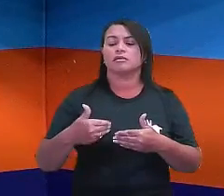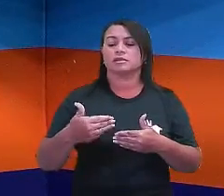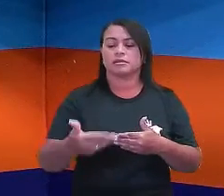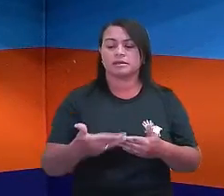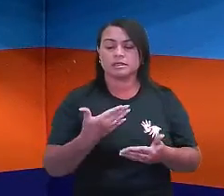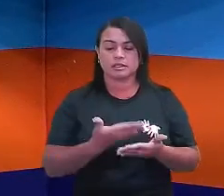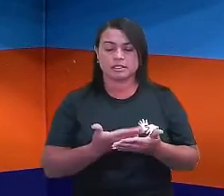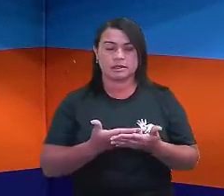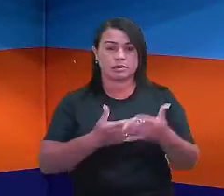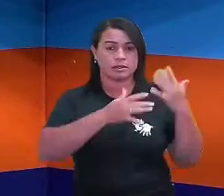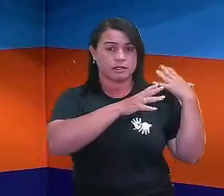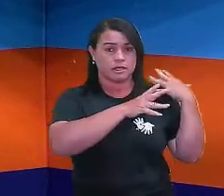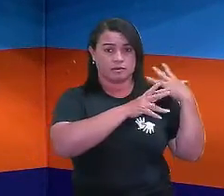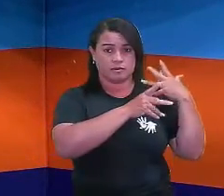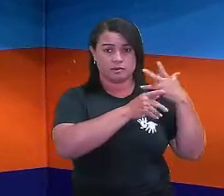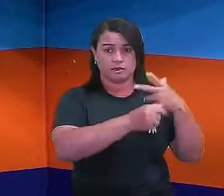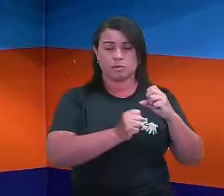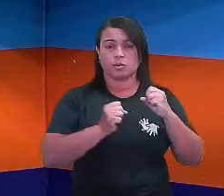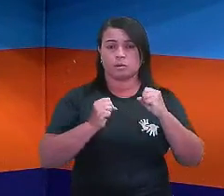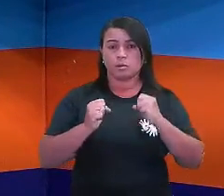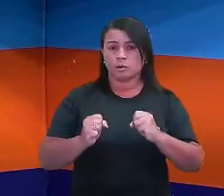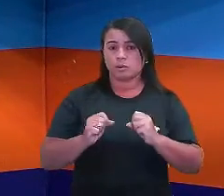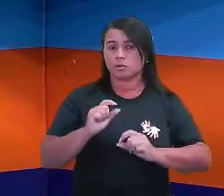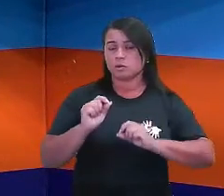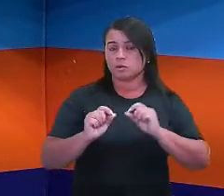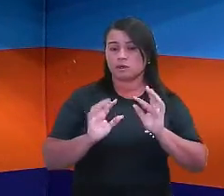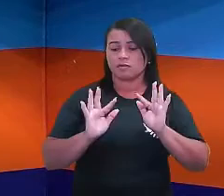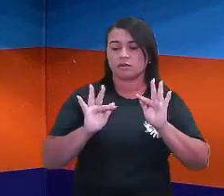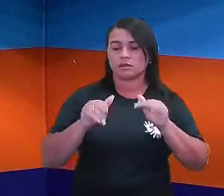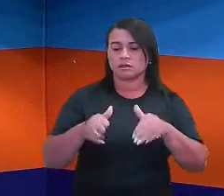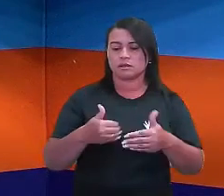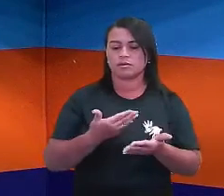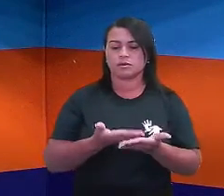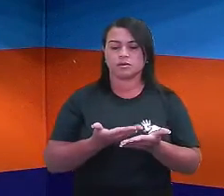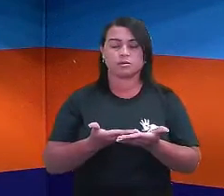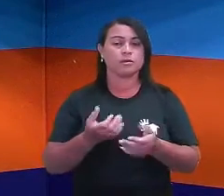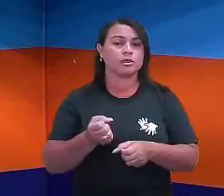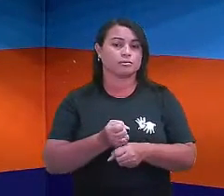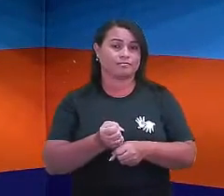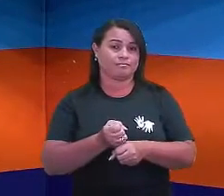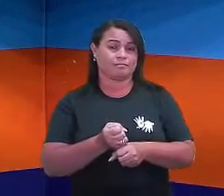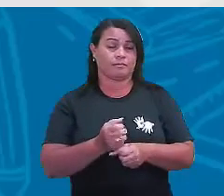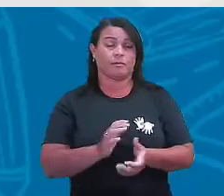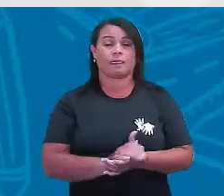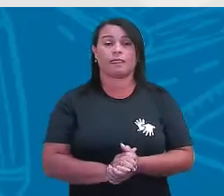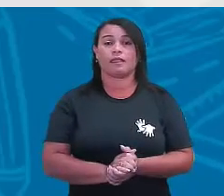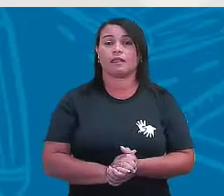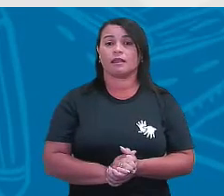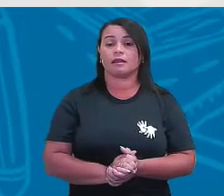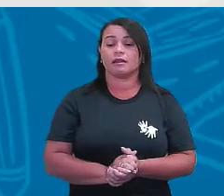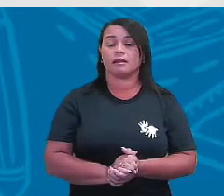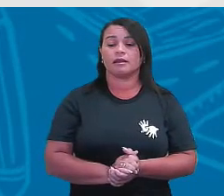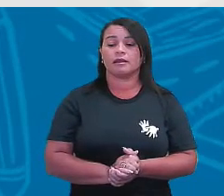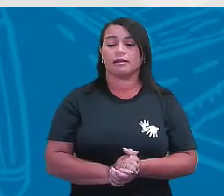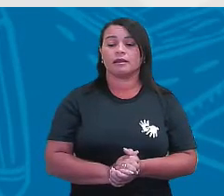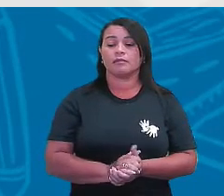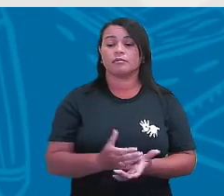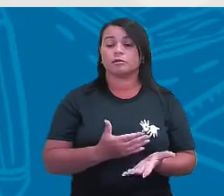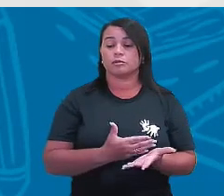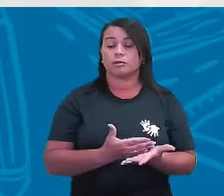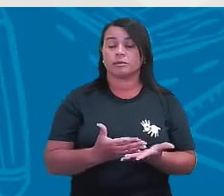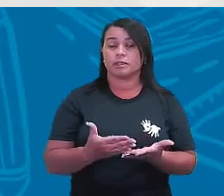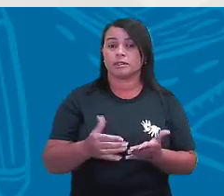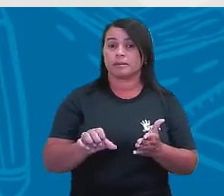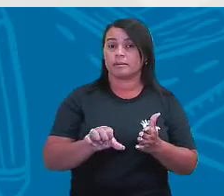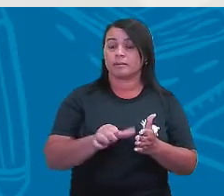de revisão, tá? Para a gente poder encerrar o nosso ano, tá bom? Então, vamos conversar. Primeiro, eu